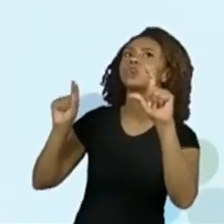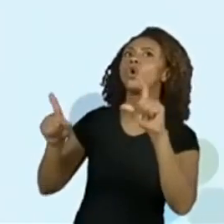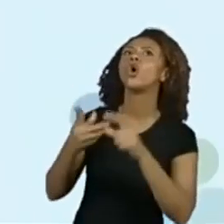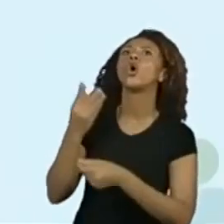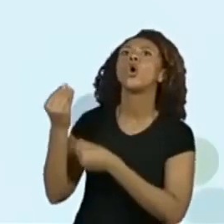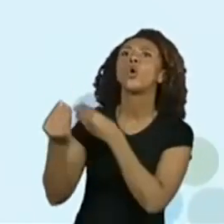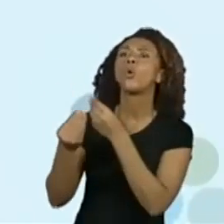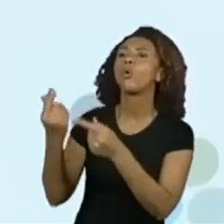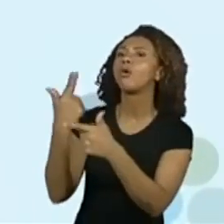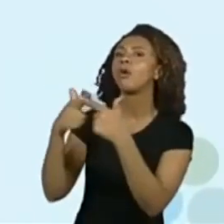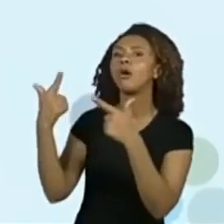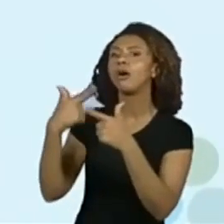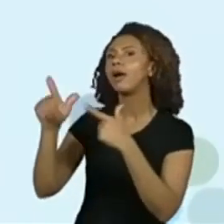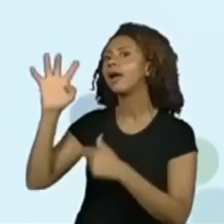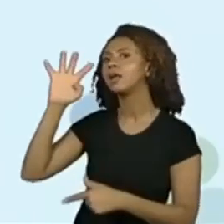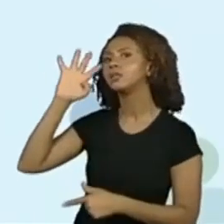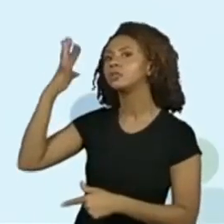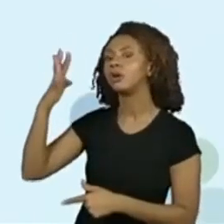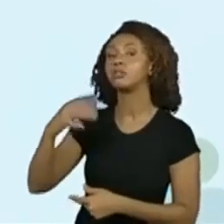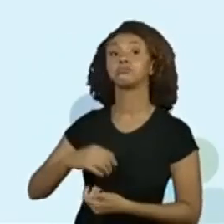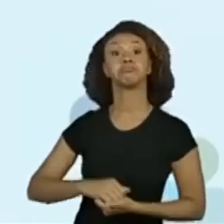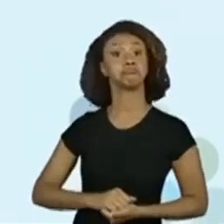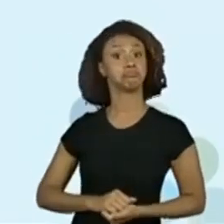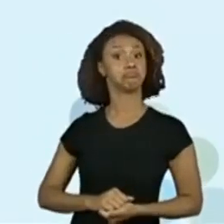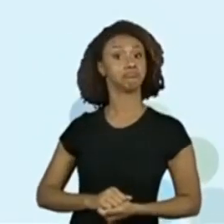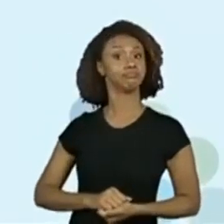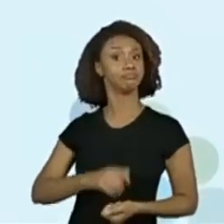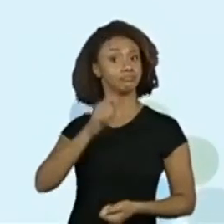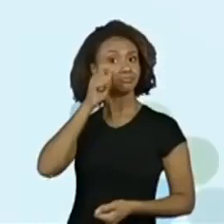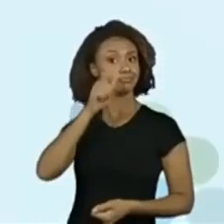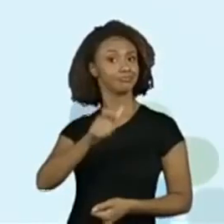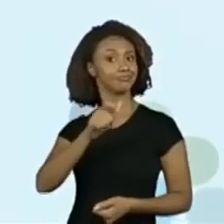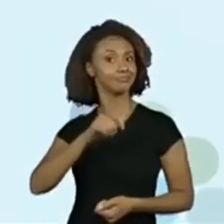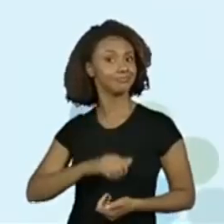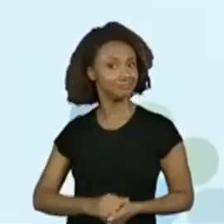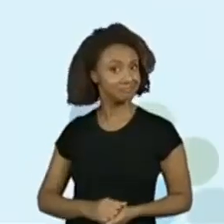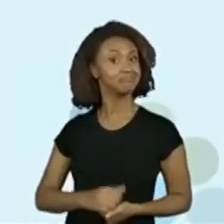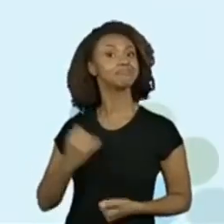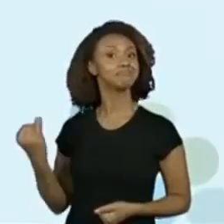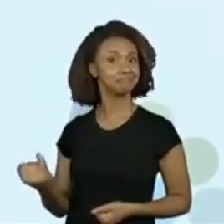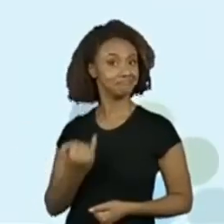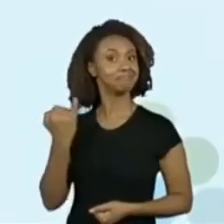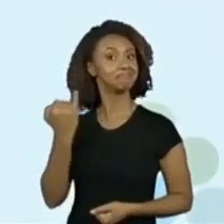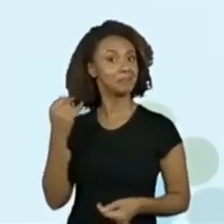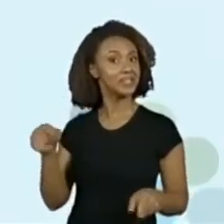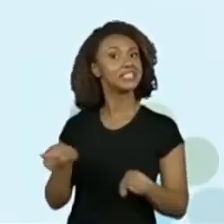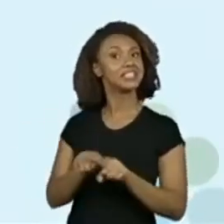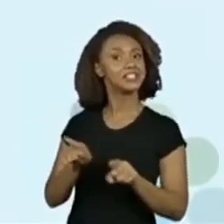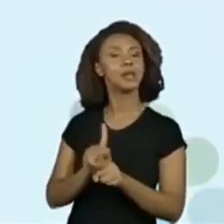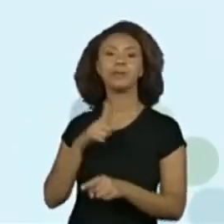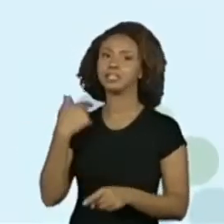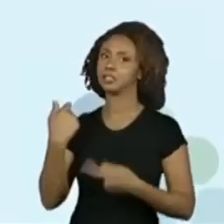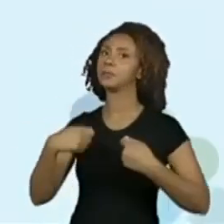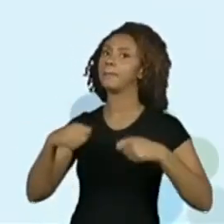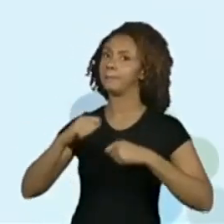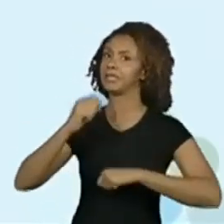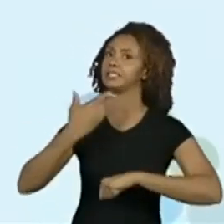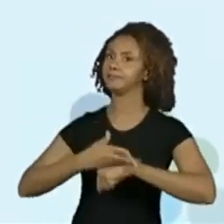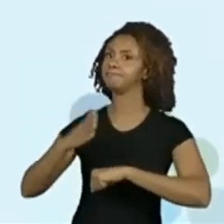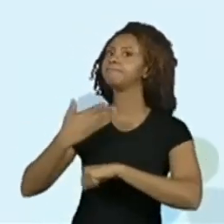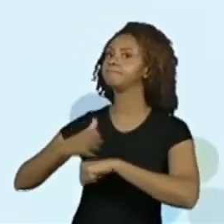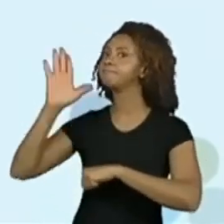situação problema hum título bem sugestivo não é bem importante aí que todos nós precisamos